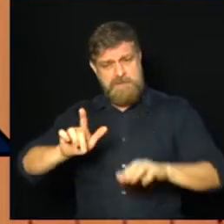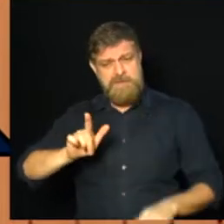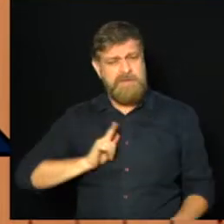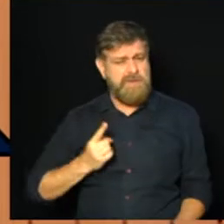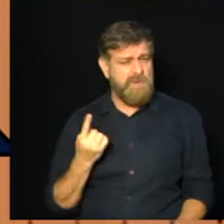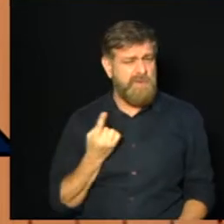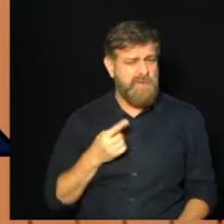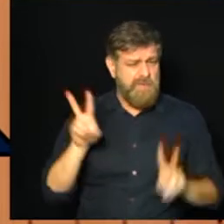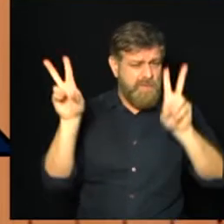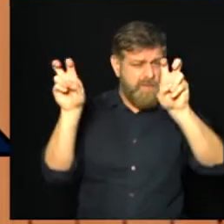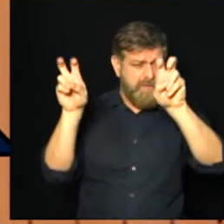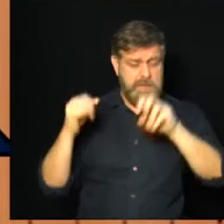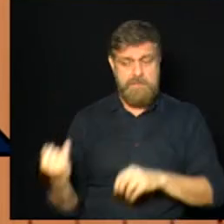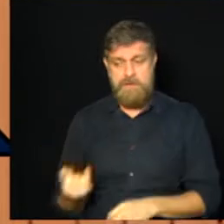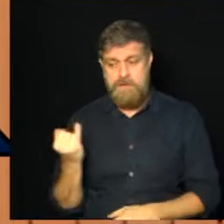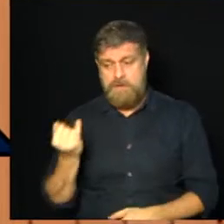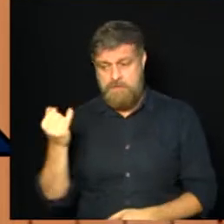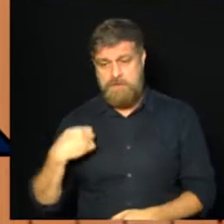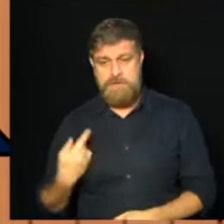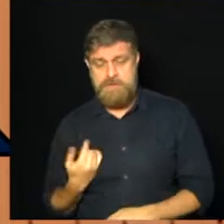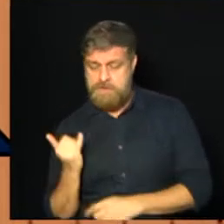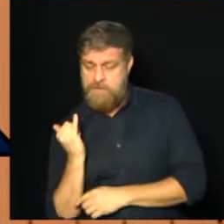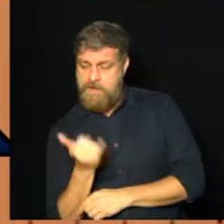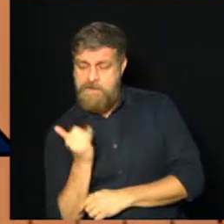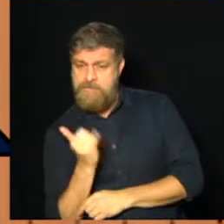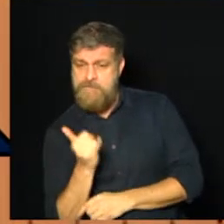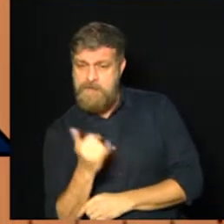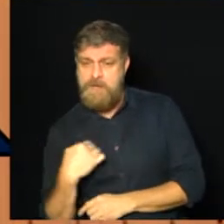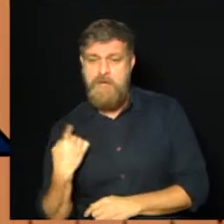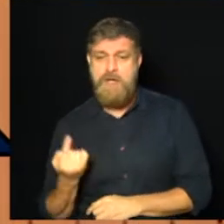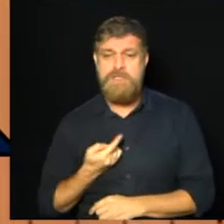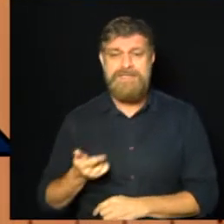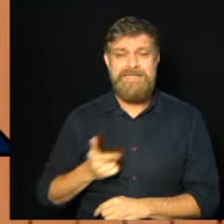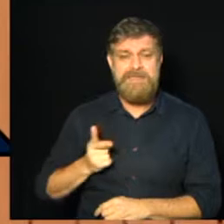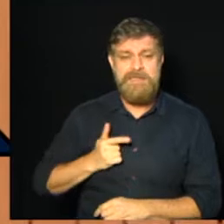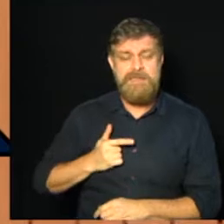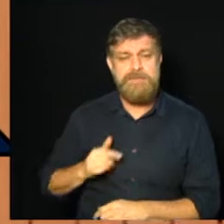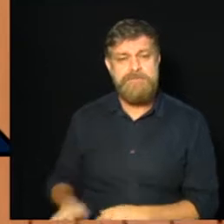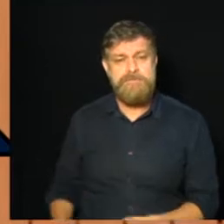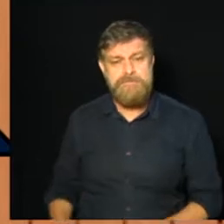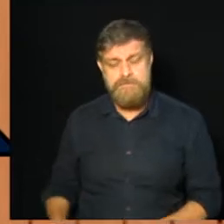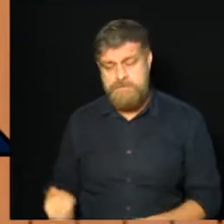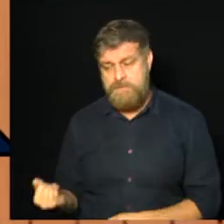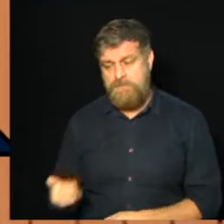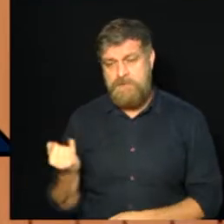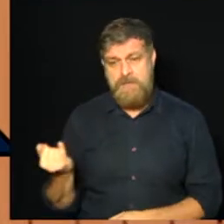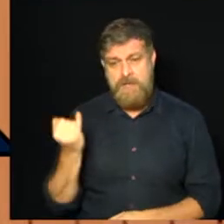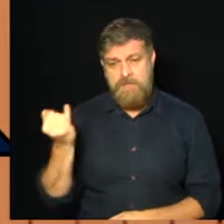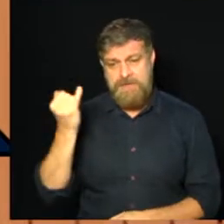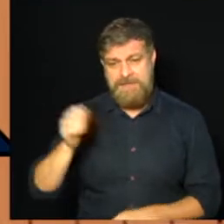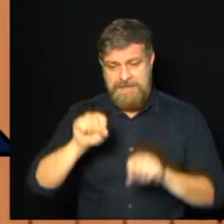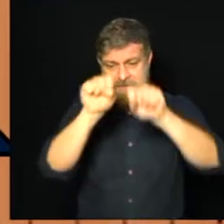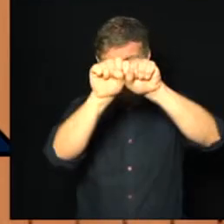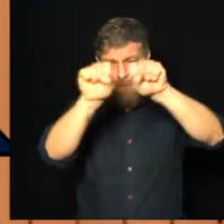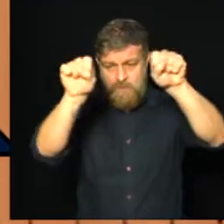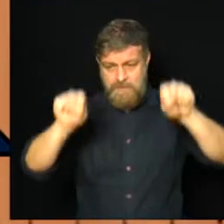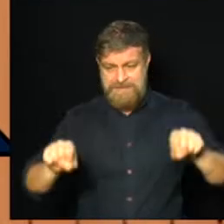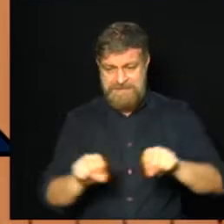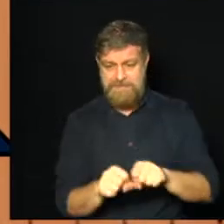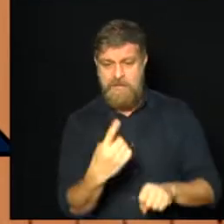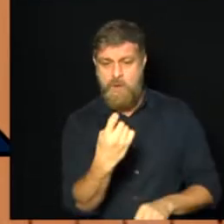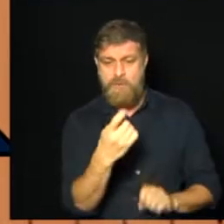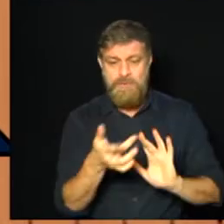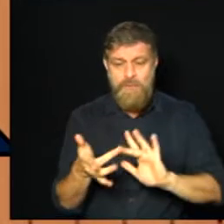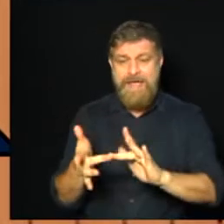questão que eu acho que é importante, também retomo aqui, que é importante que a gente tenha o acúmulo, que é a importância de você ter um sistema único